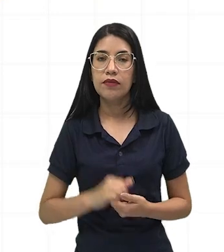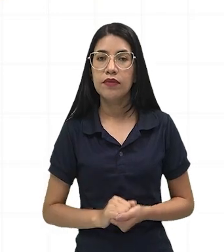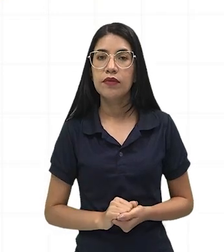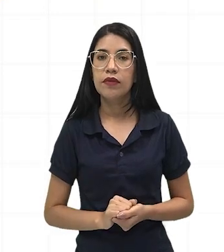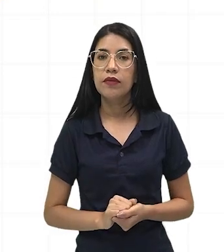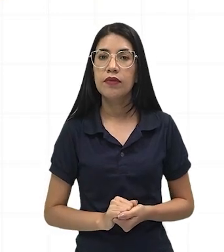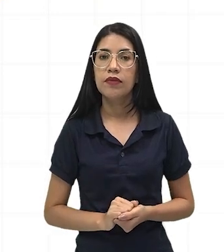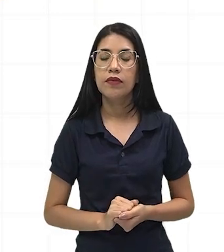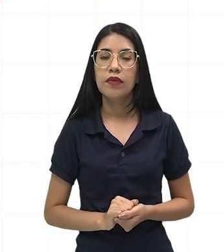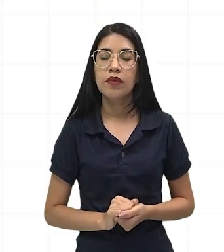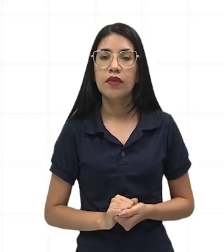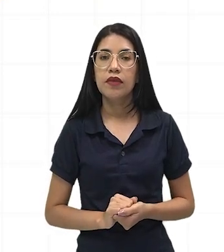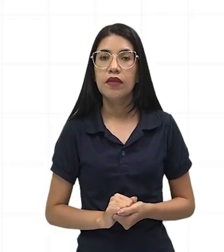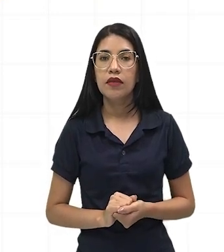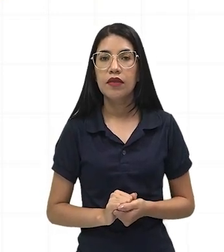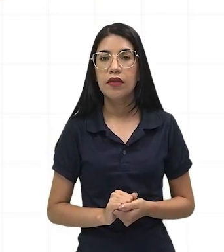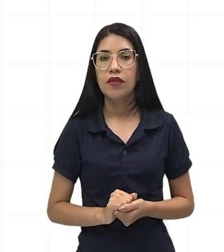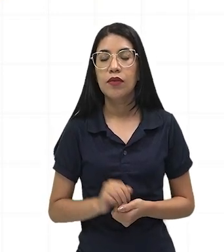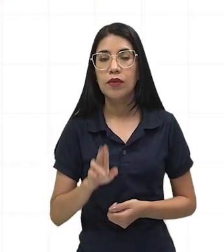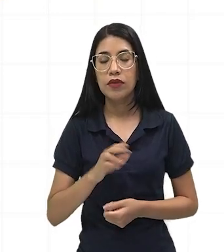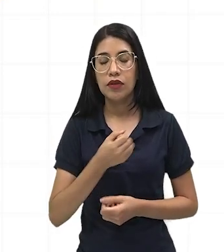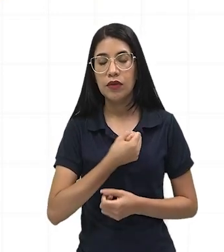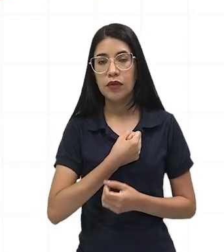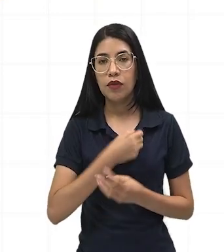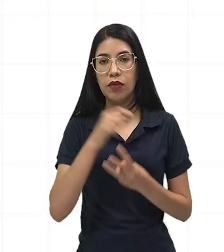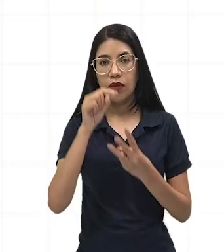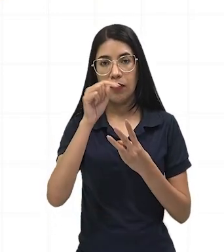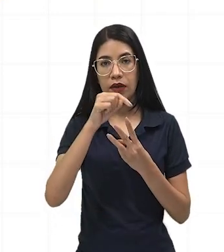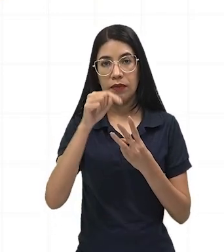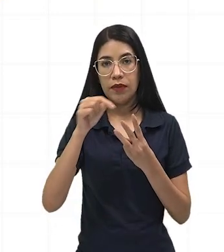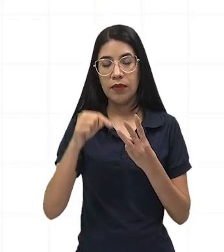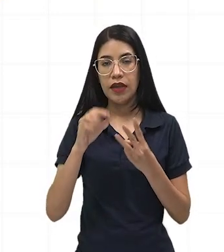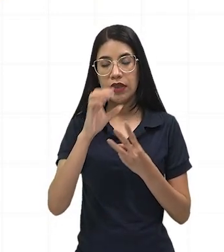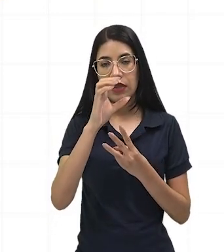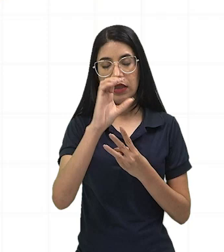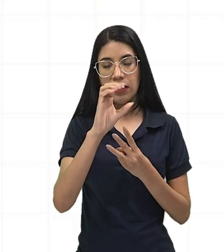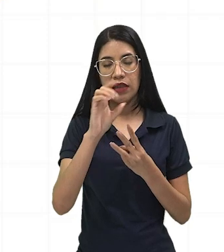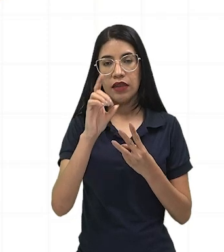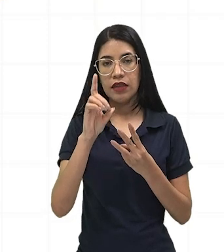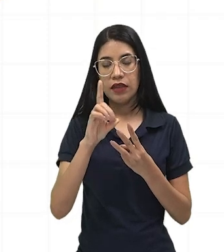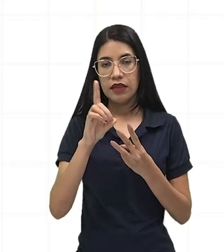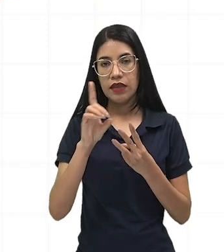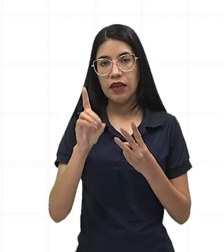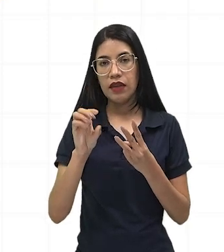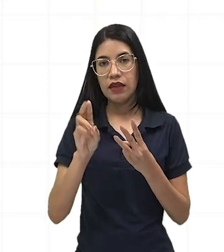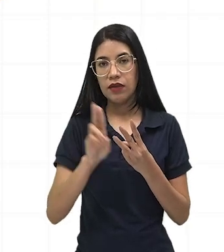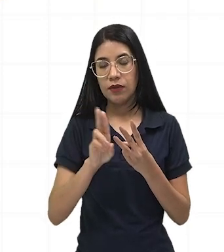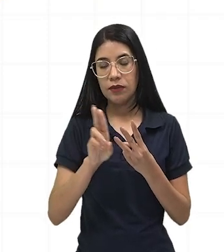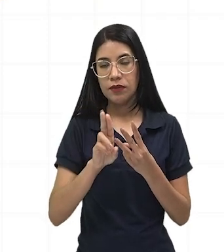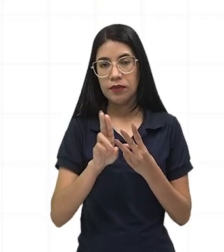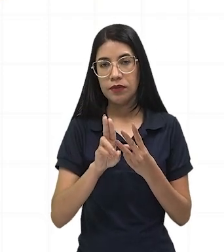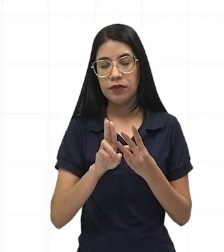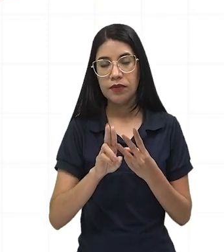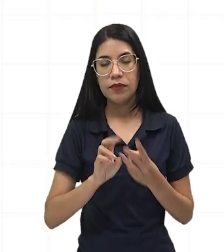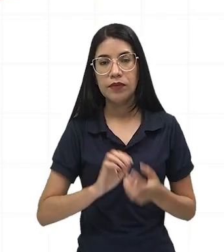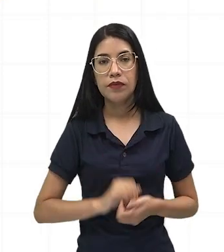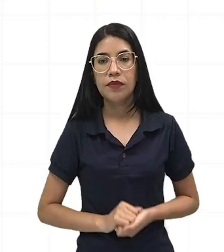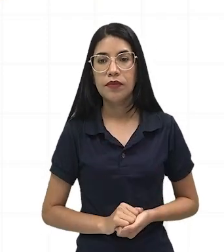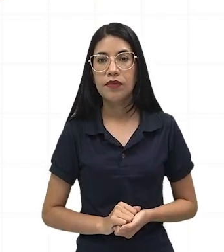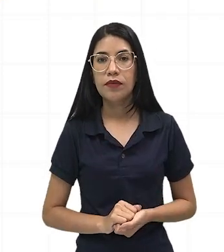um número de 3 casas, né? Que é a das centenas, as das dezenas e a